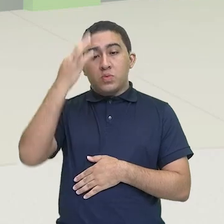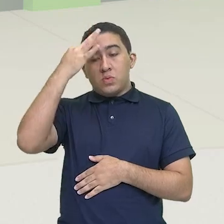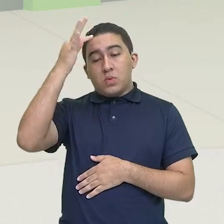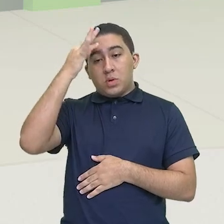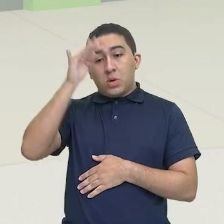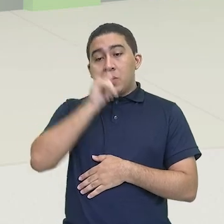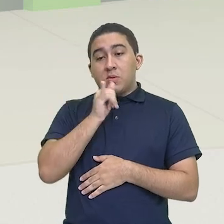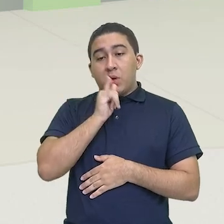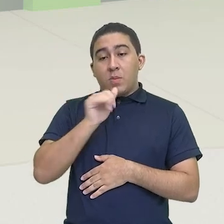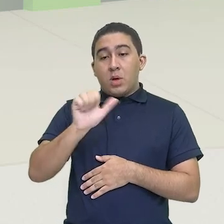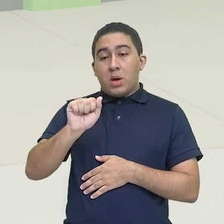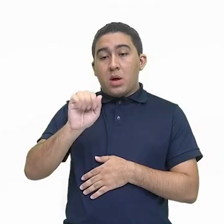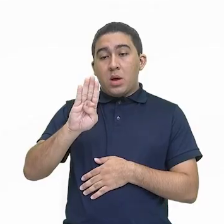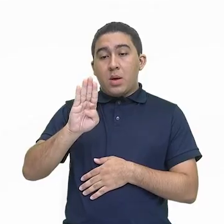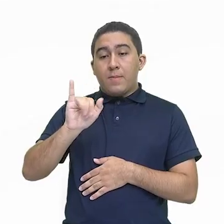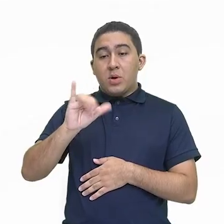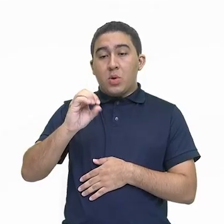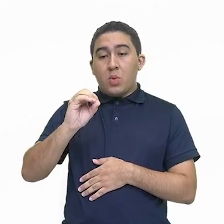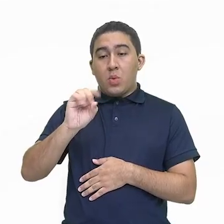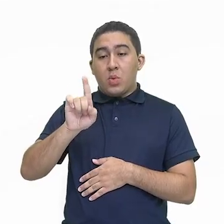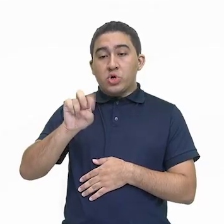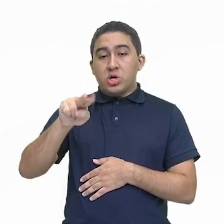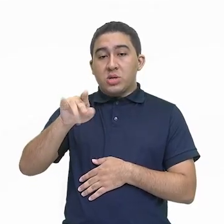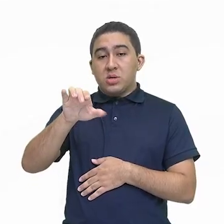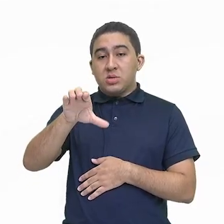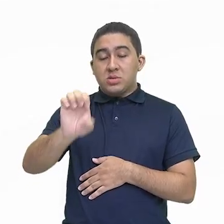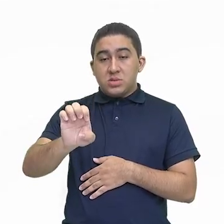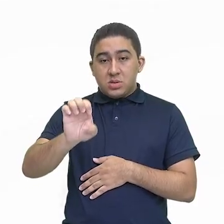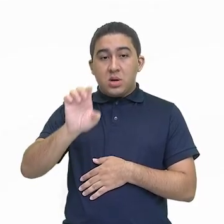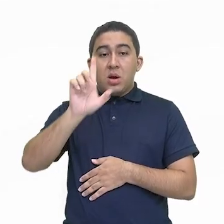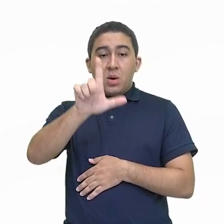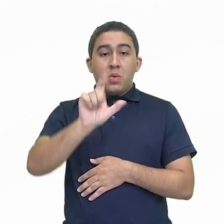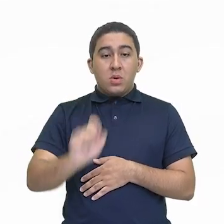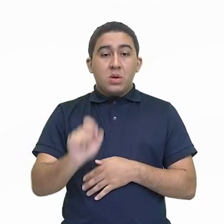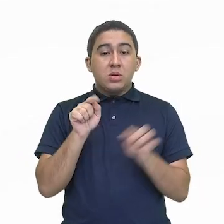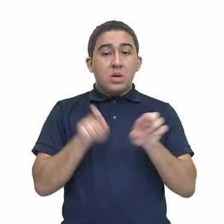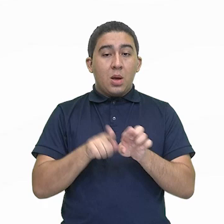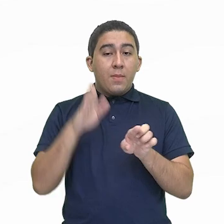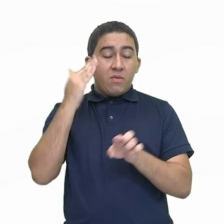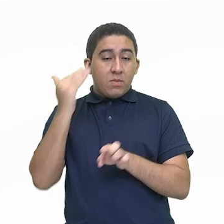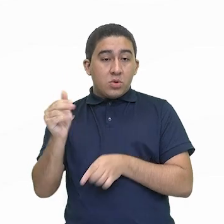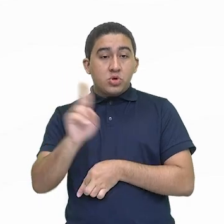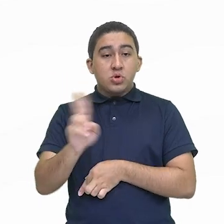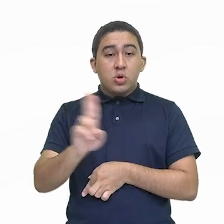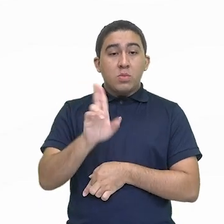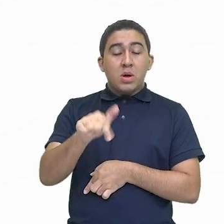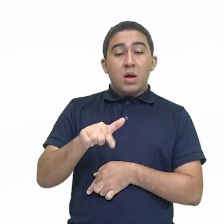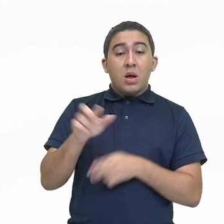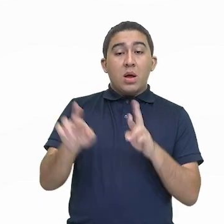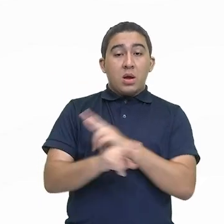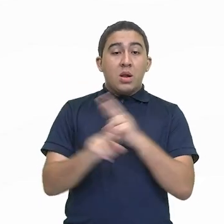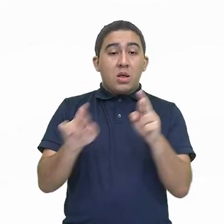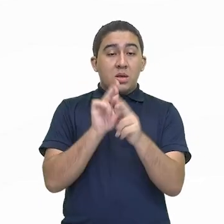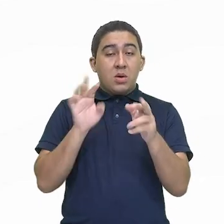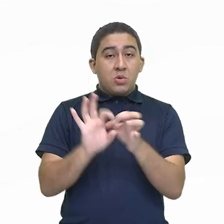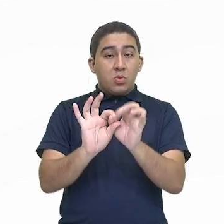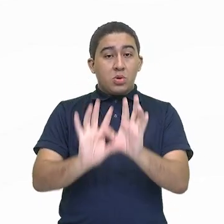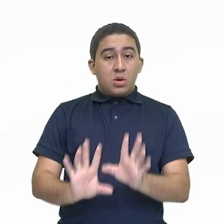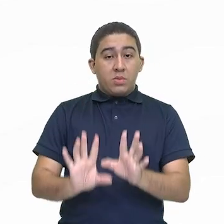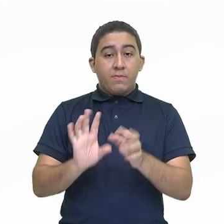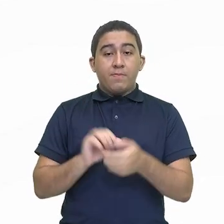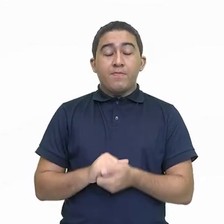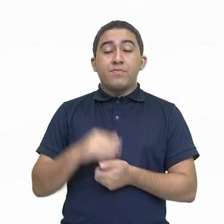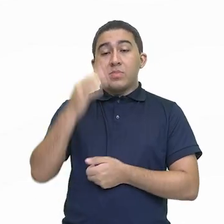teoria da abiogênese. Vejam que na teoria da abiogênese ela é também conhecida como teoria da geração espontânea. É